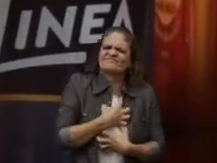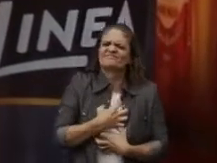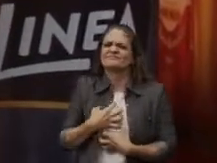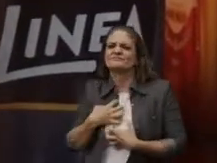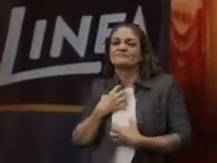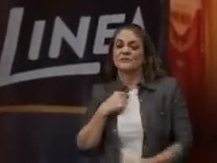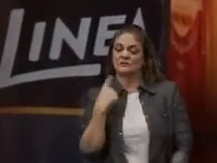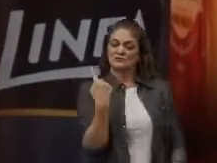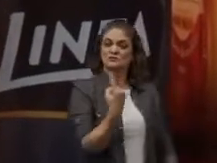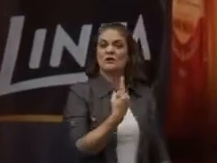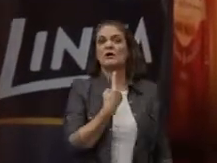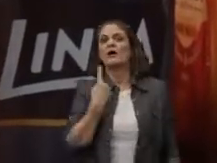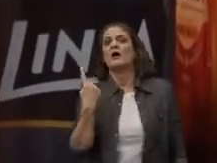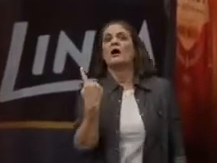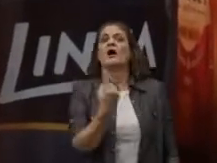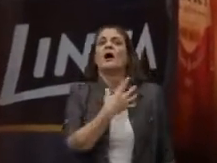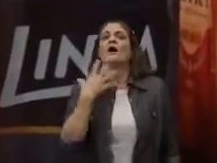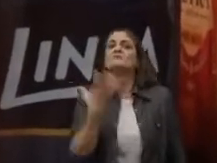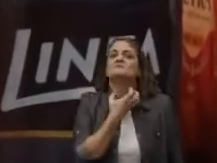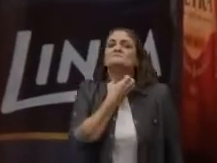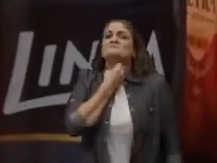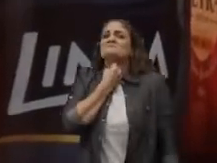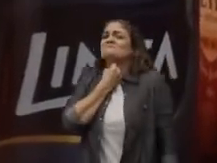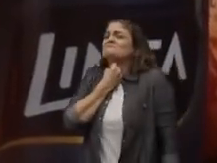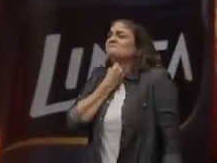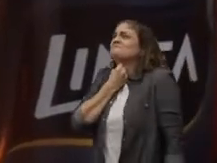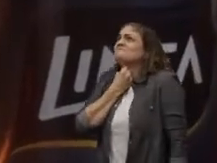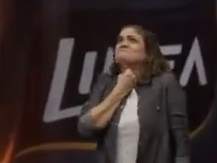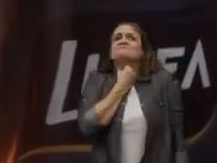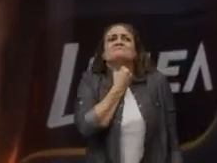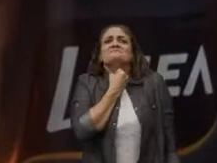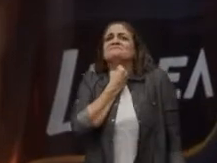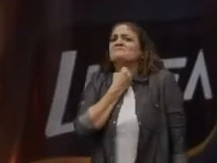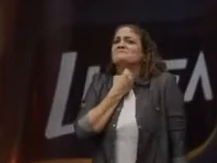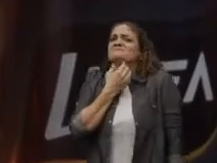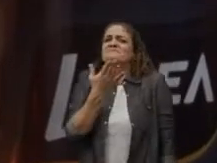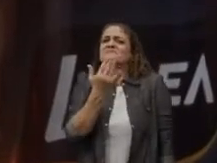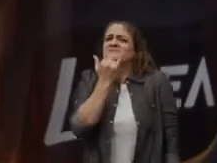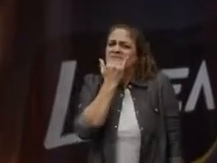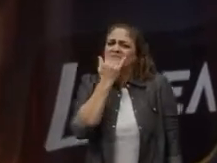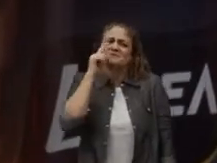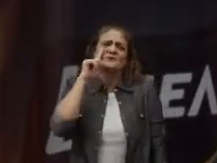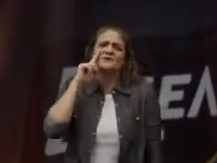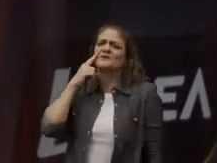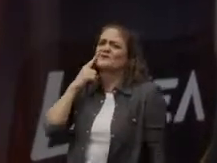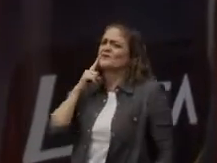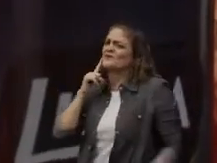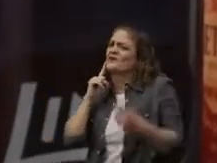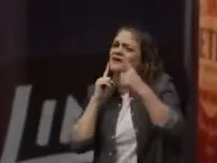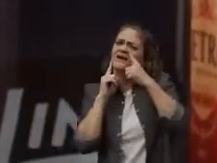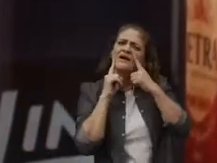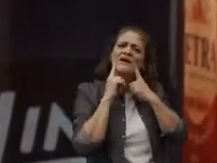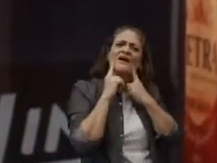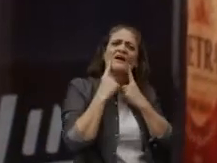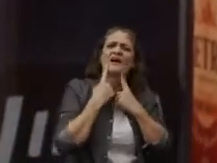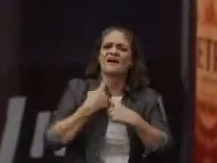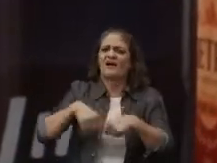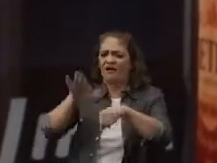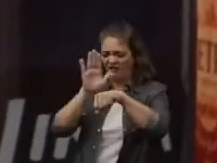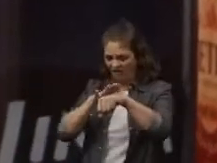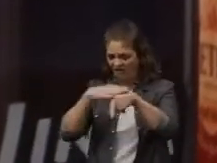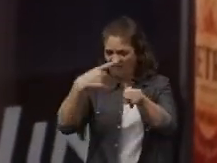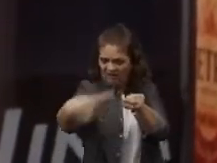solidão. Vou chorar, desculpe, mas eu vou chorar. Na hora em que você